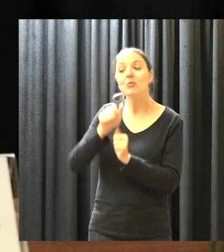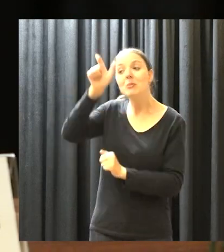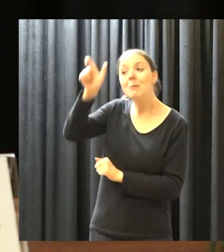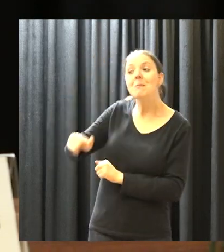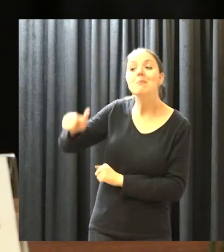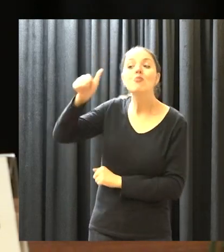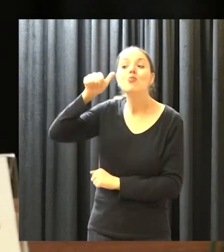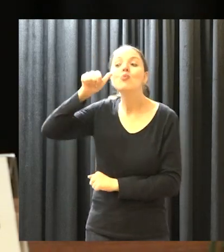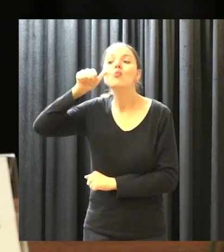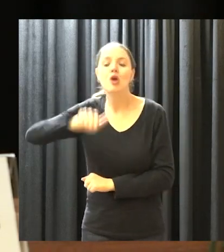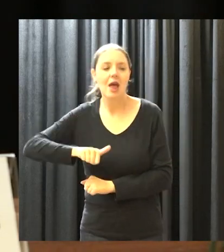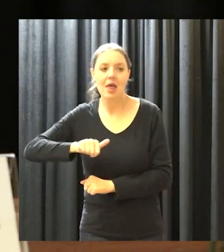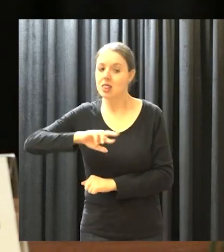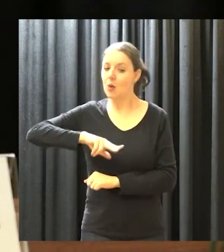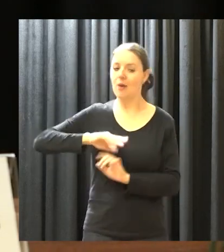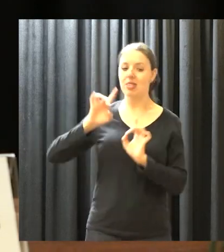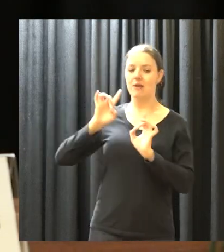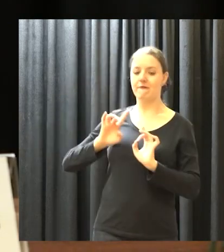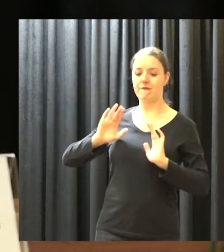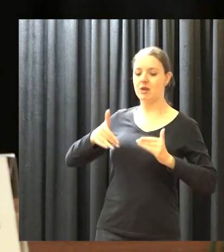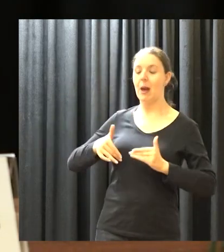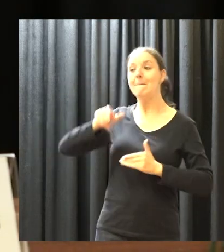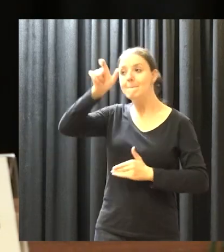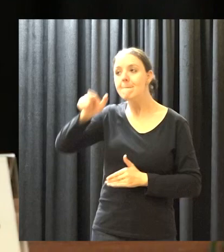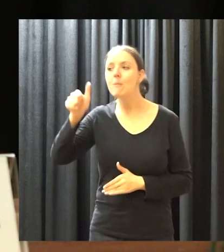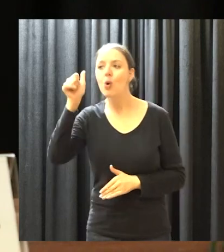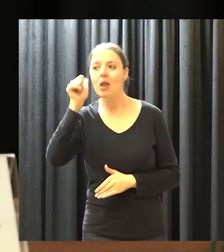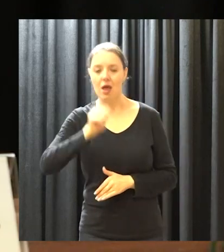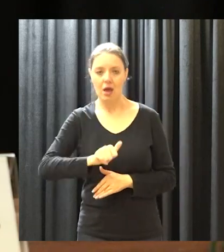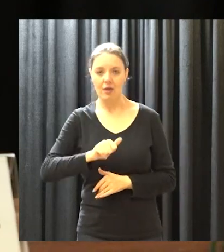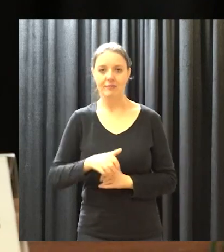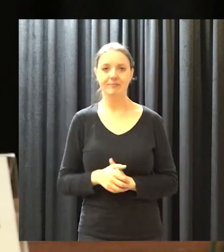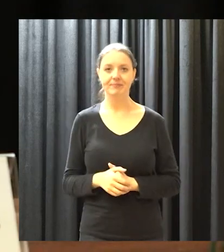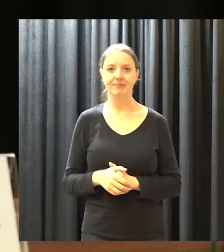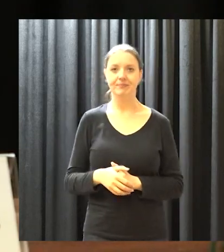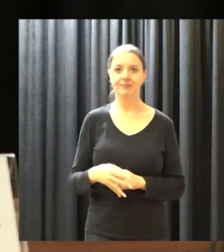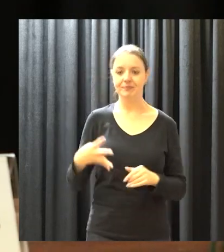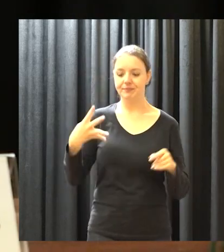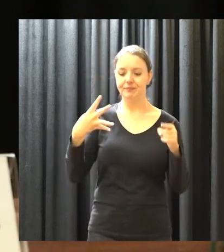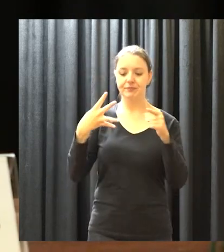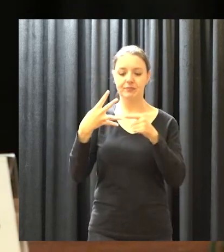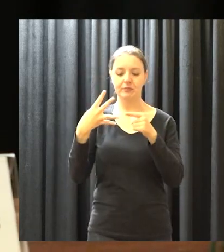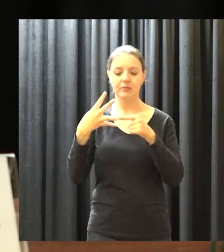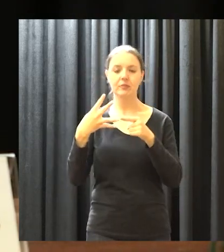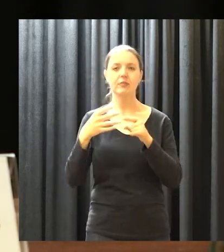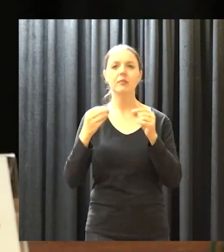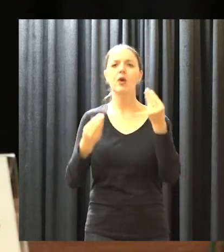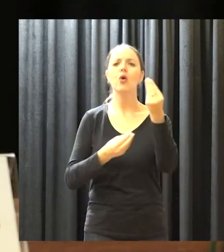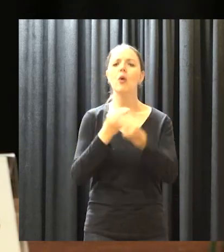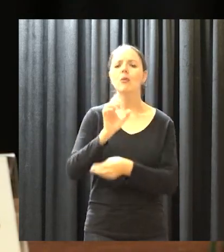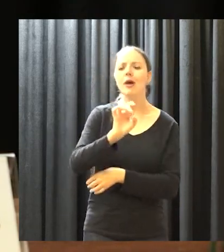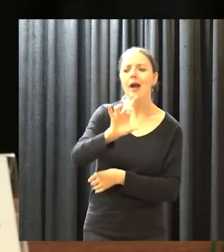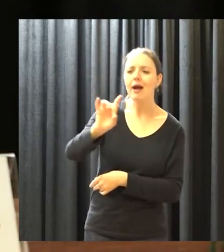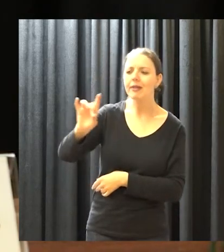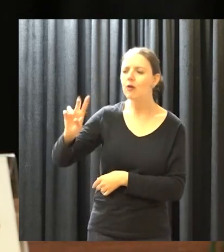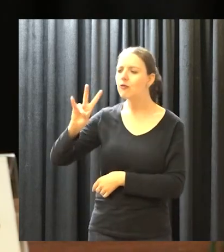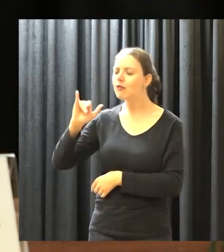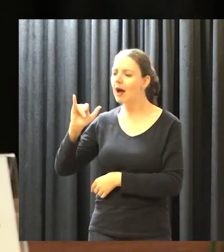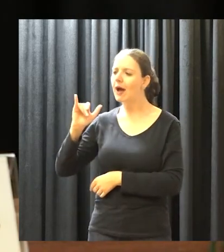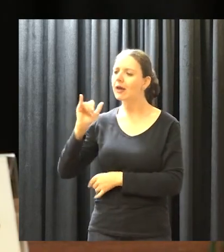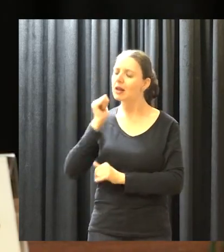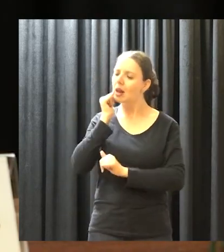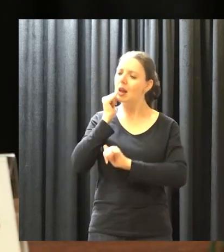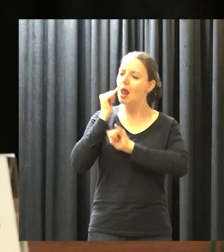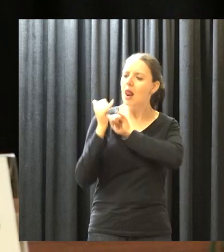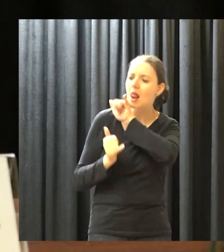Terceiro é o modo, o modo como as narrativas vão se constituindo, como esses autorretratos vão se constituindo e vão aparecendo